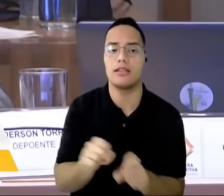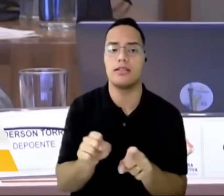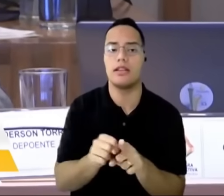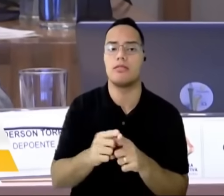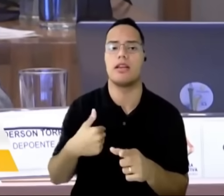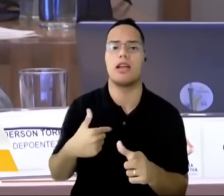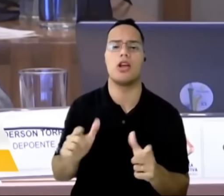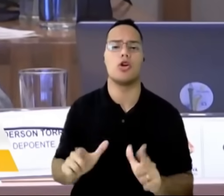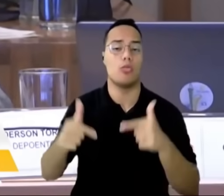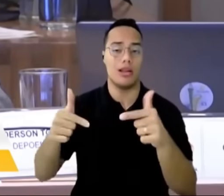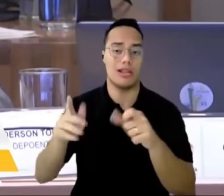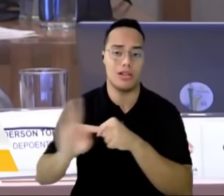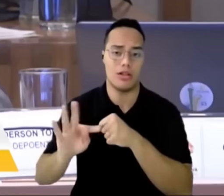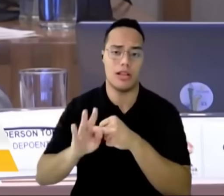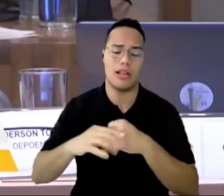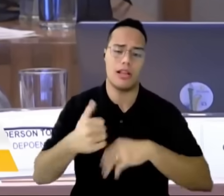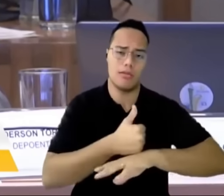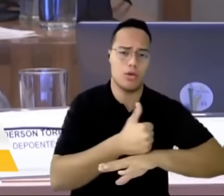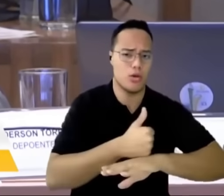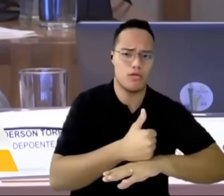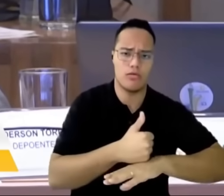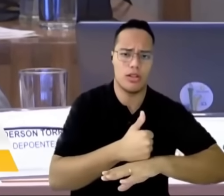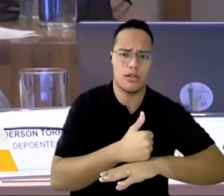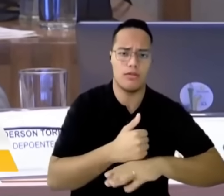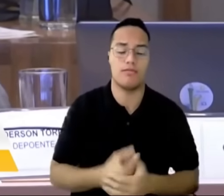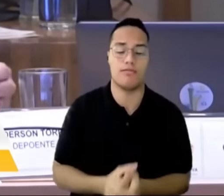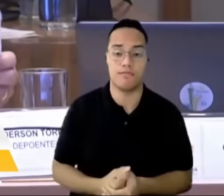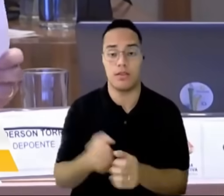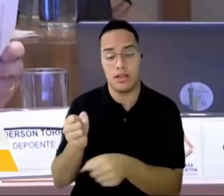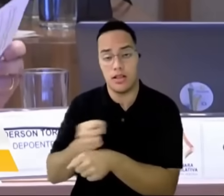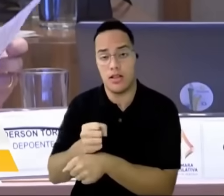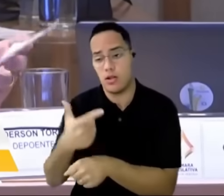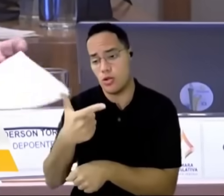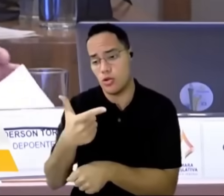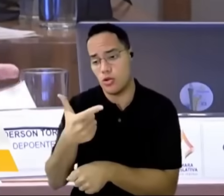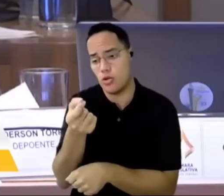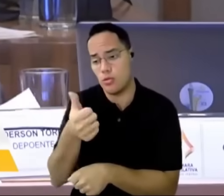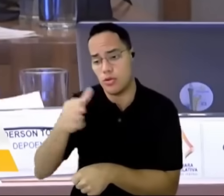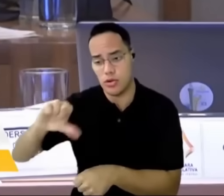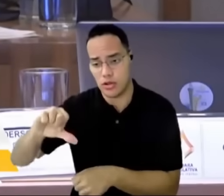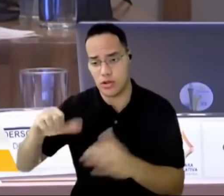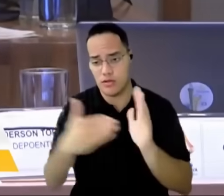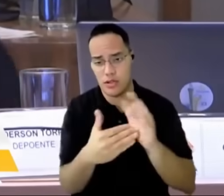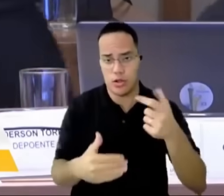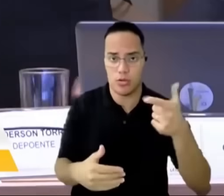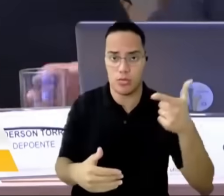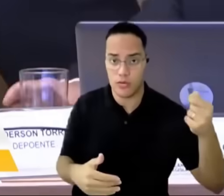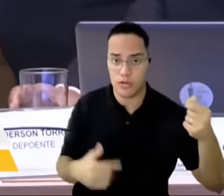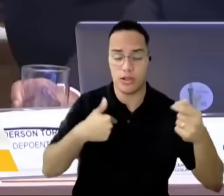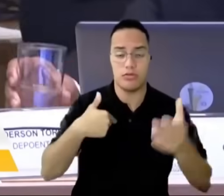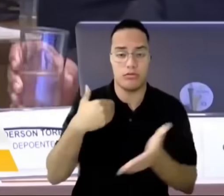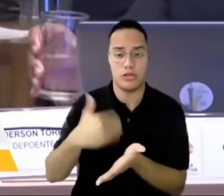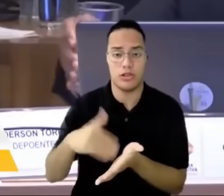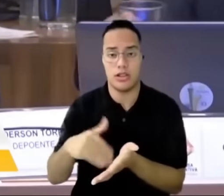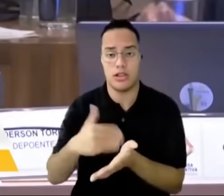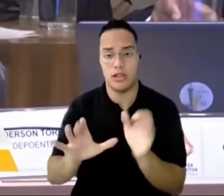votos para eleger Lula no Nordeste, o que é por si só um completo absurdo, porque no caso